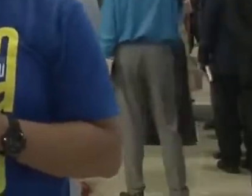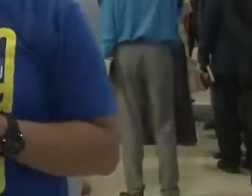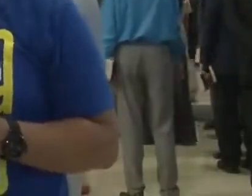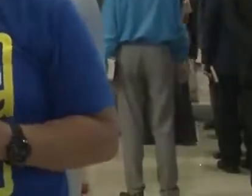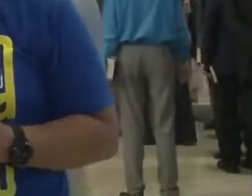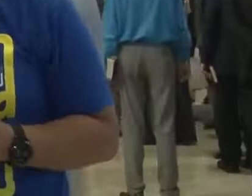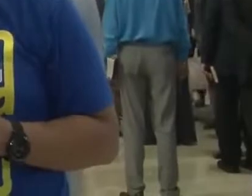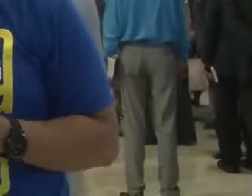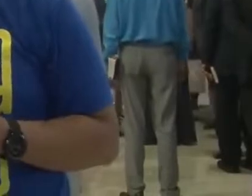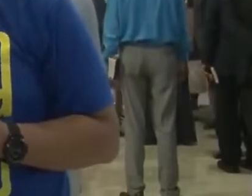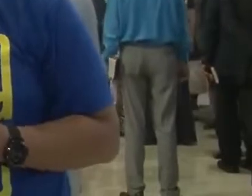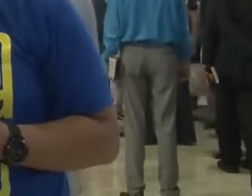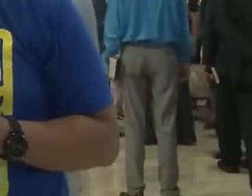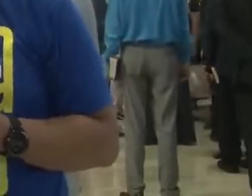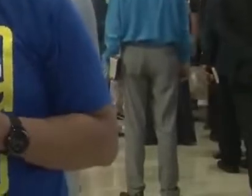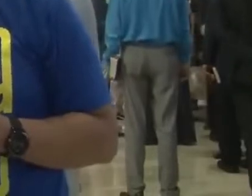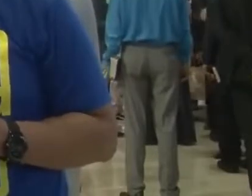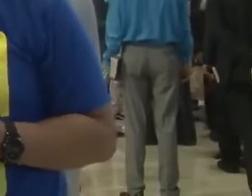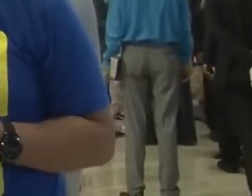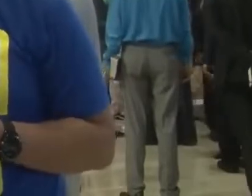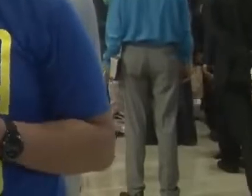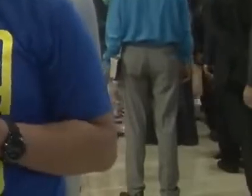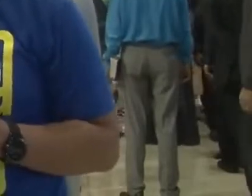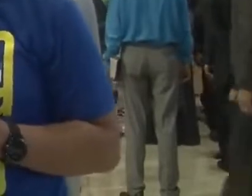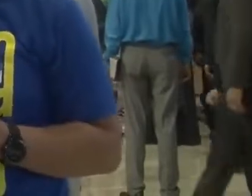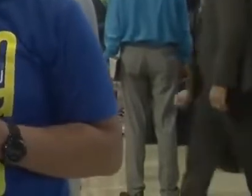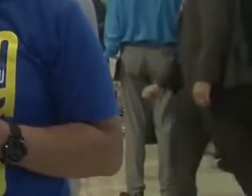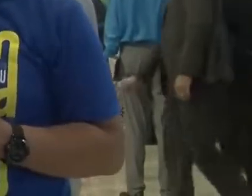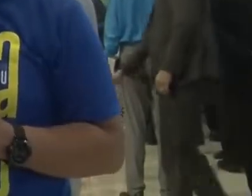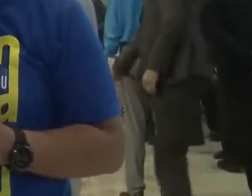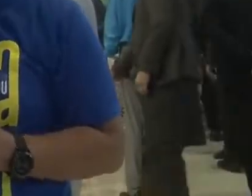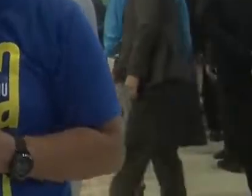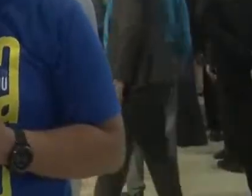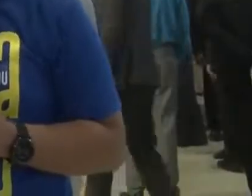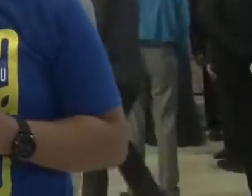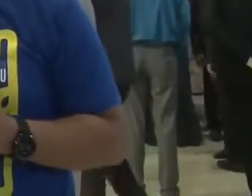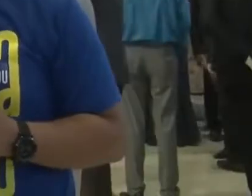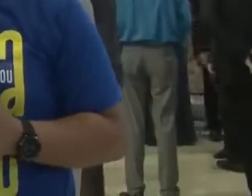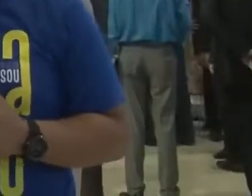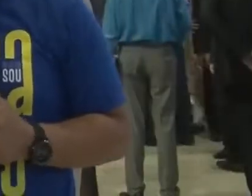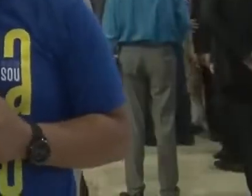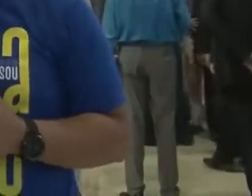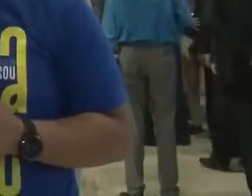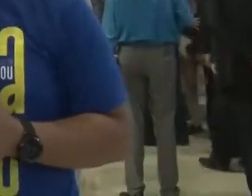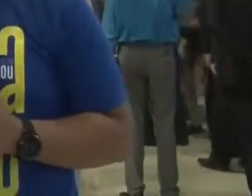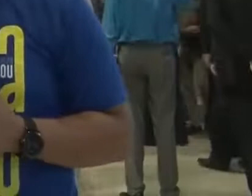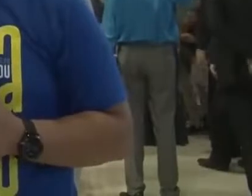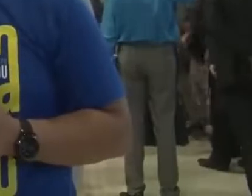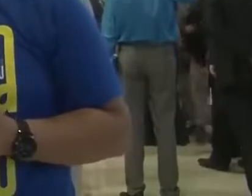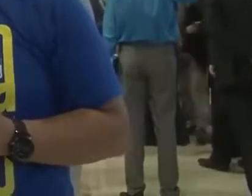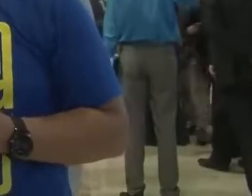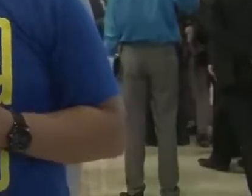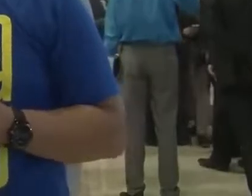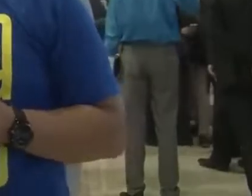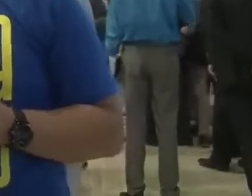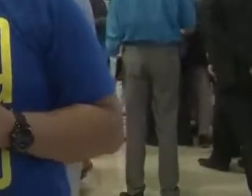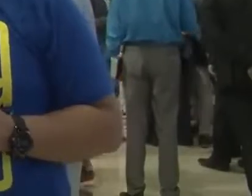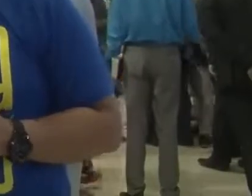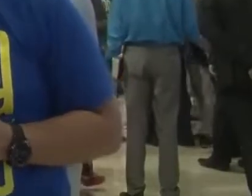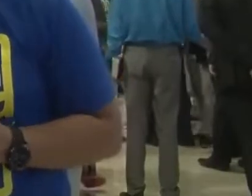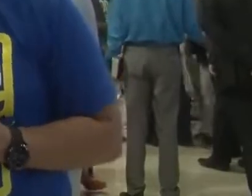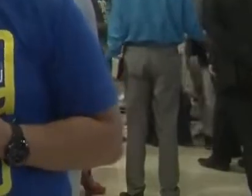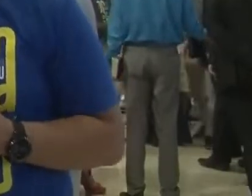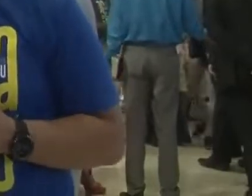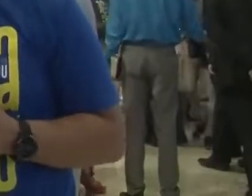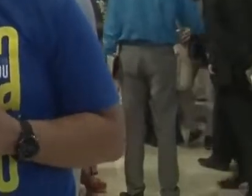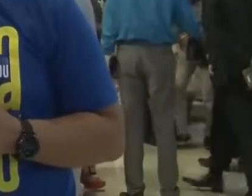para anunciar o Evangelho no seu bairro. Jovens preparados para sair nos lugares que ninguém mais quer ir. Jovens buscando outros jovens. Jovens